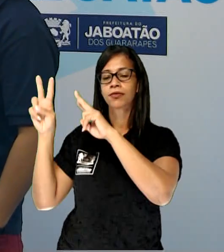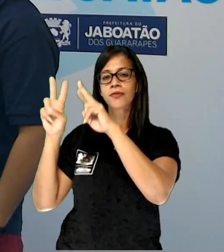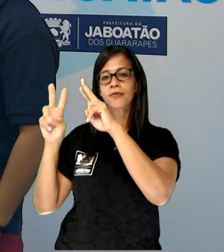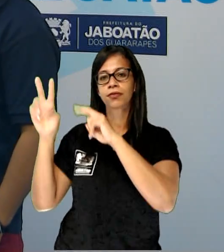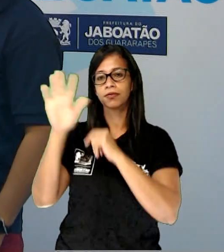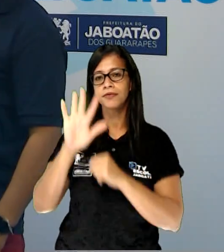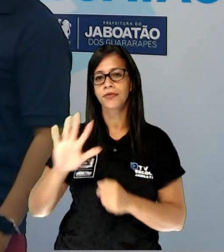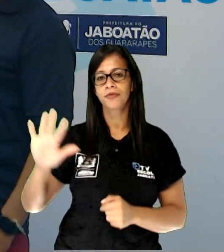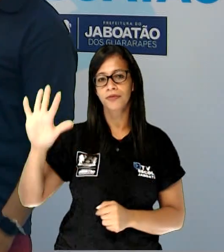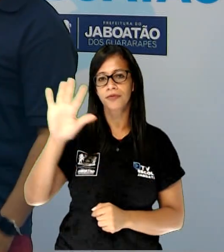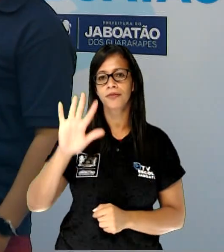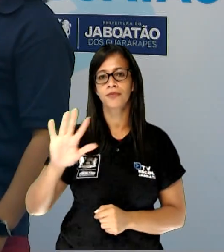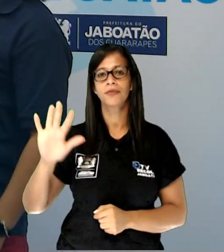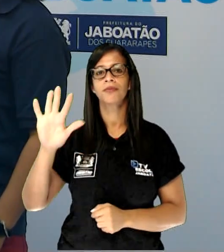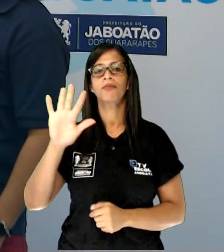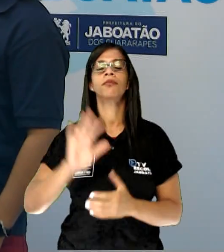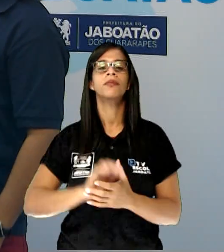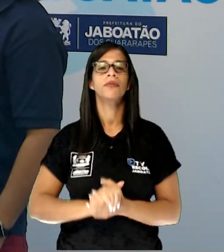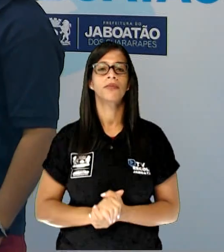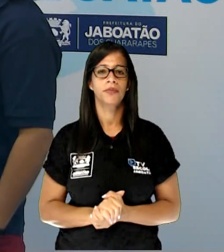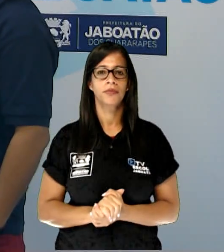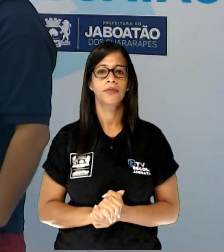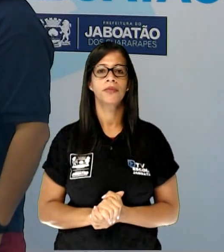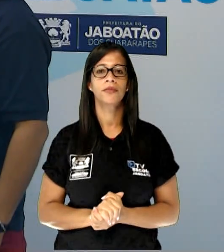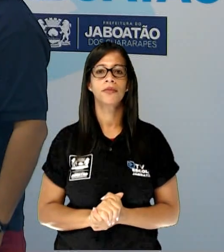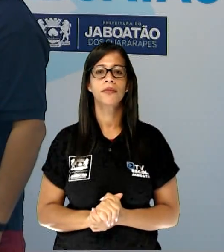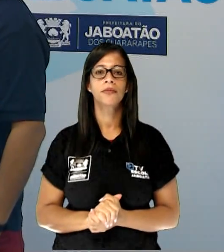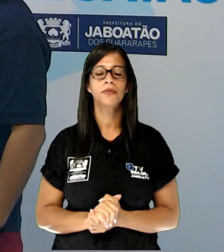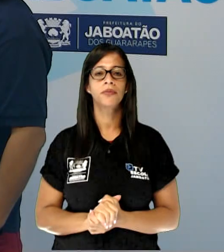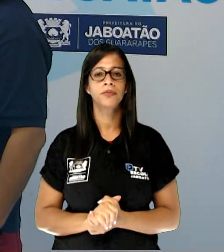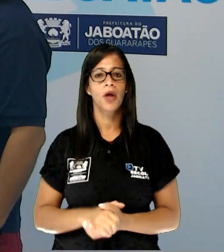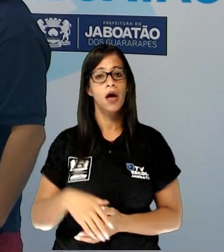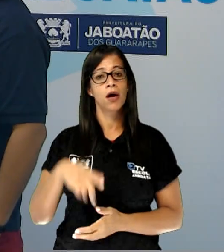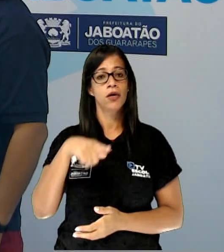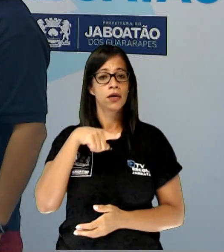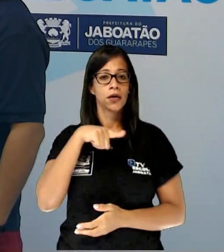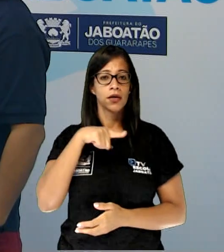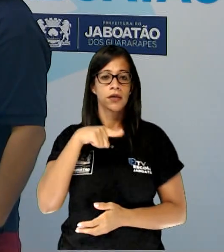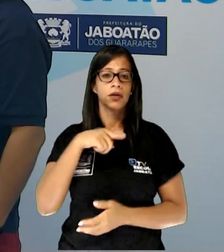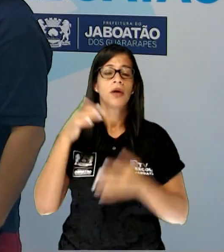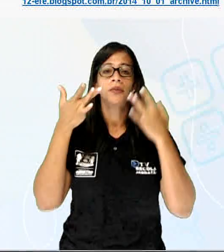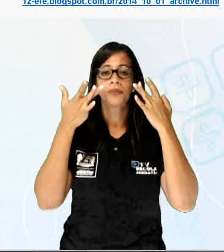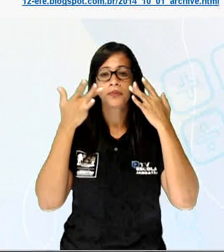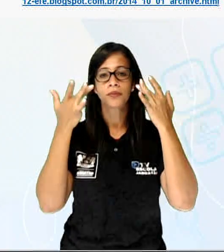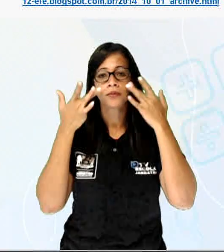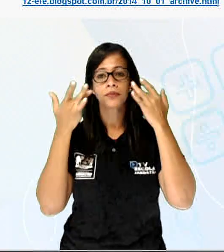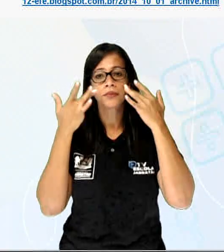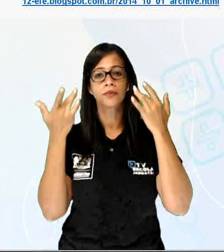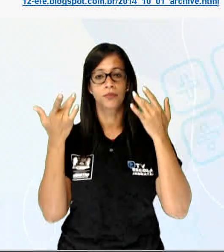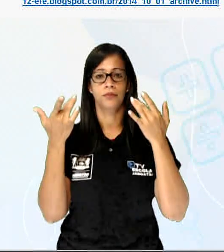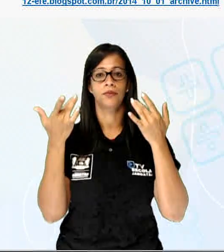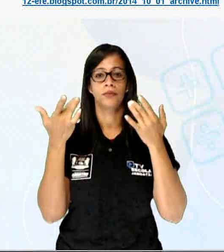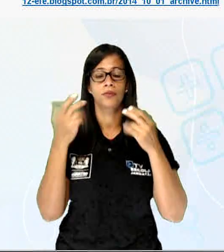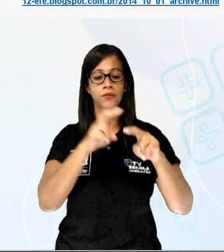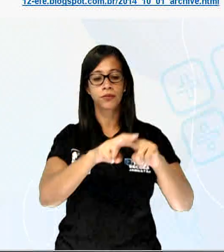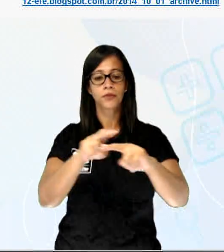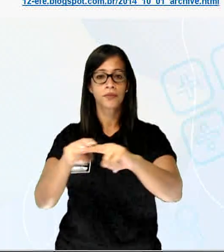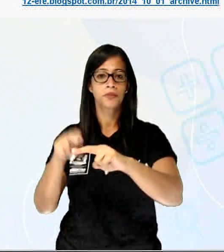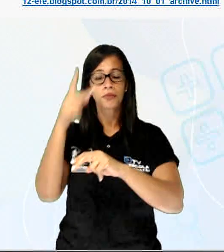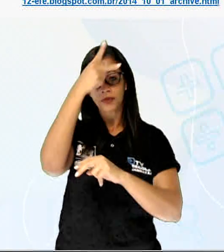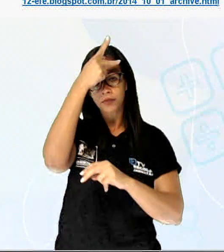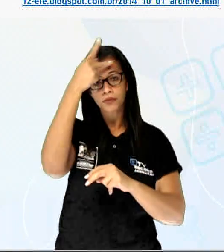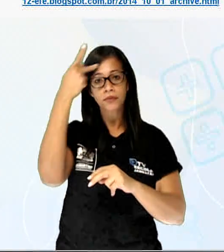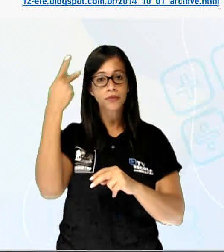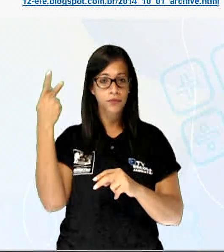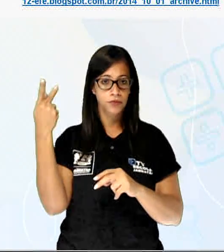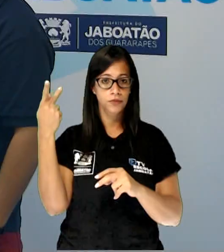onde ficava o palco, certo? Aqui tem o teatro, onde ficam as pessoas, né? As arquibancadas, e a